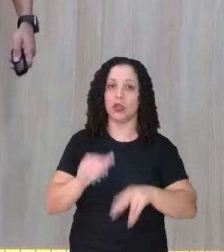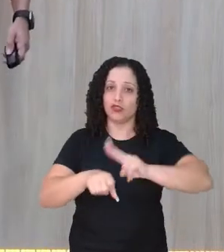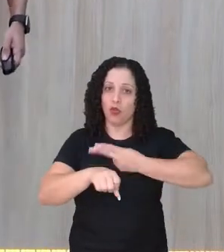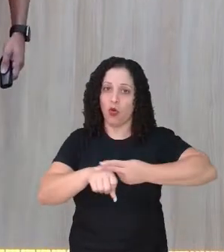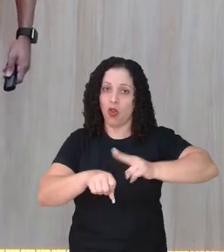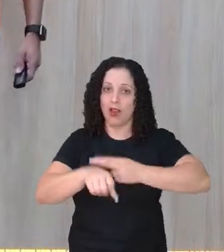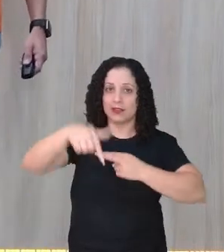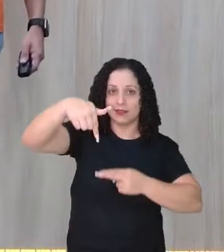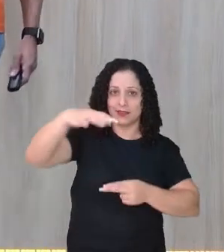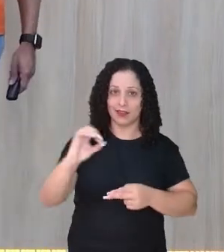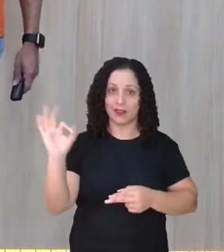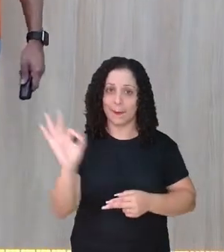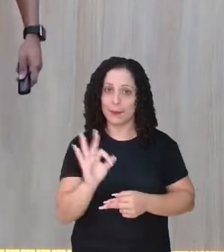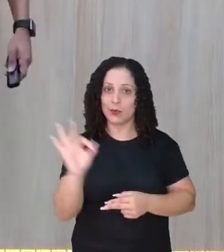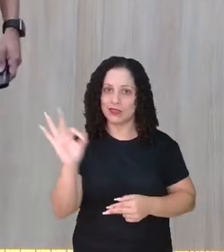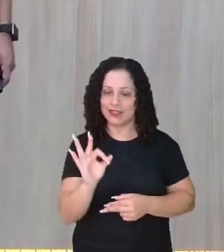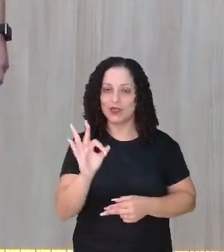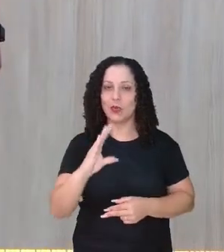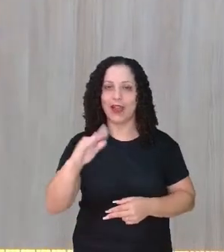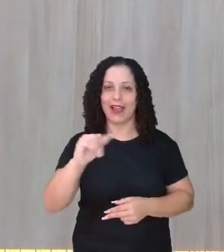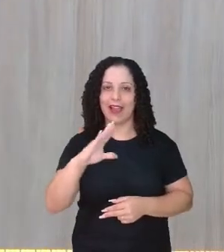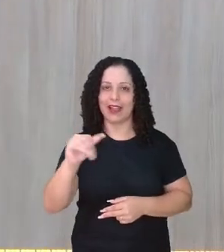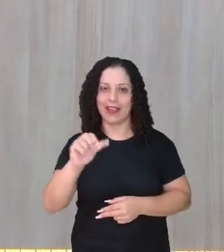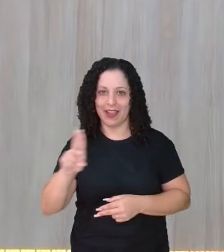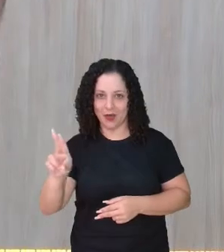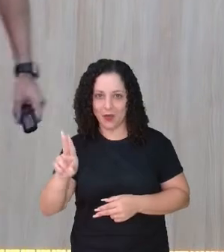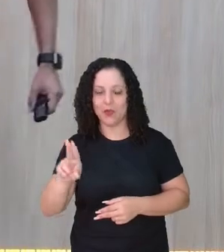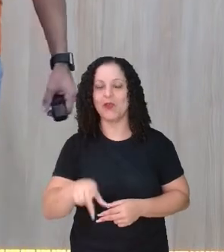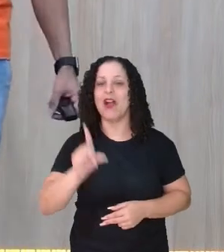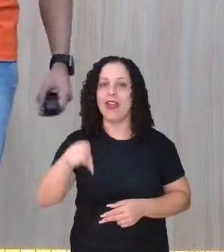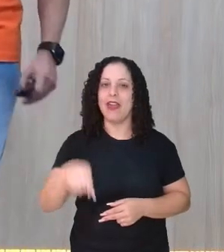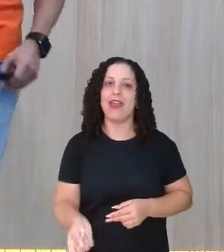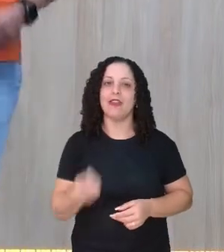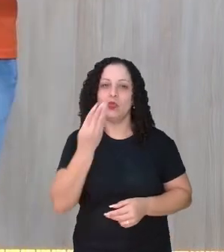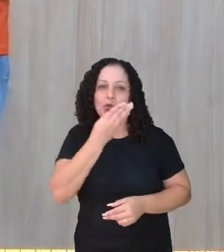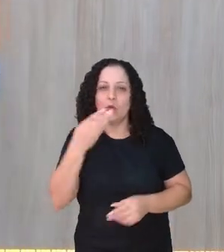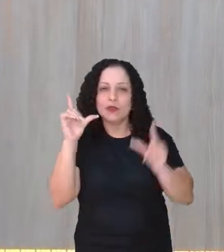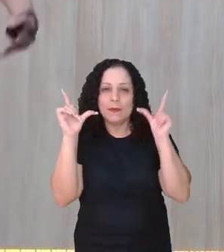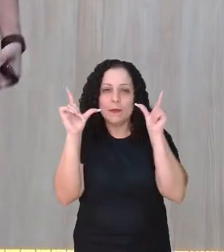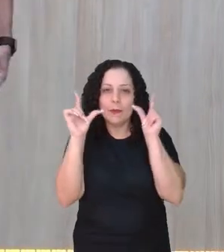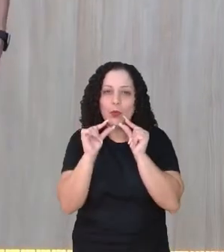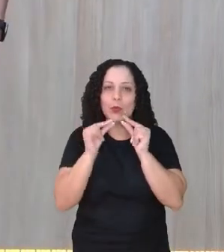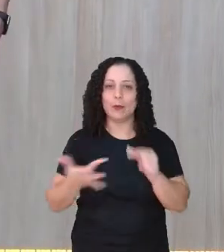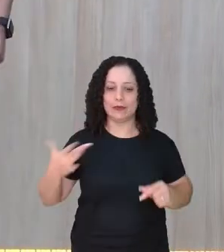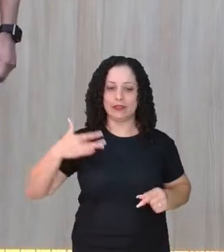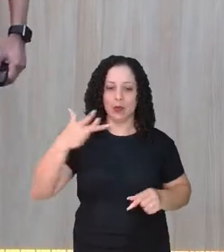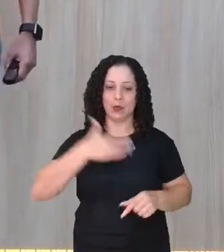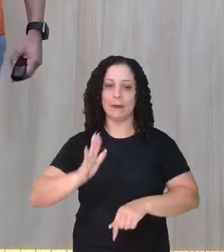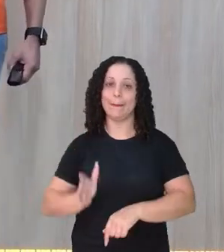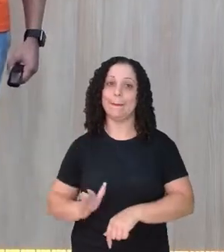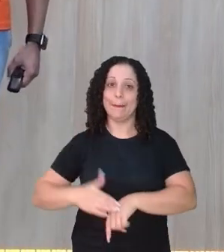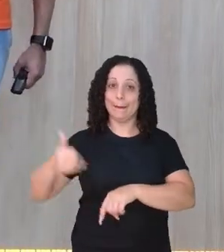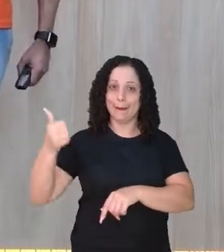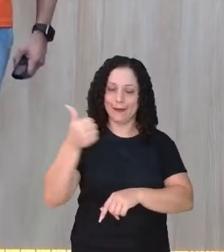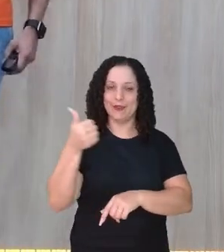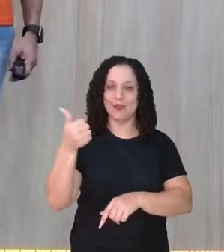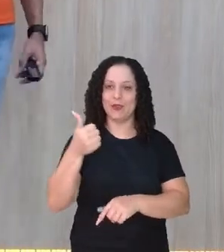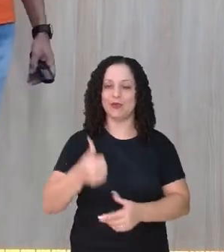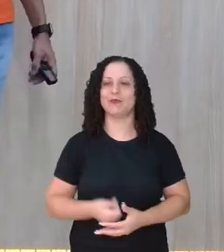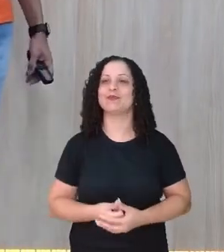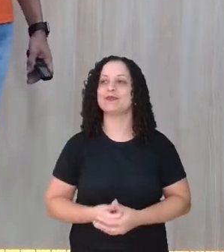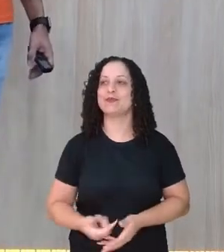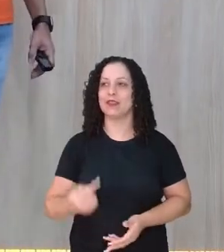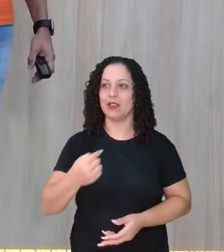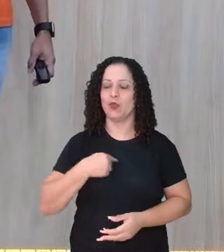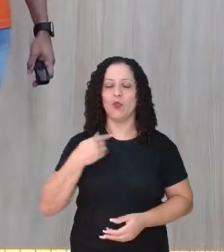quanto mais Cacau, essa né? porcentagem aí de cacau tiver, menos açúcar vai ter e mais saudável também vai ser. Eu gosto,